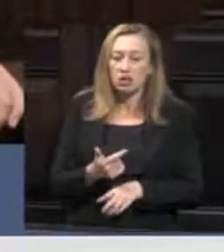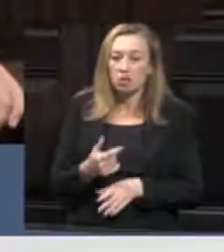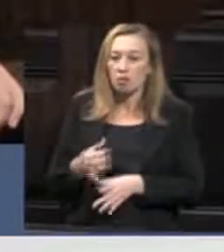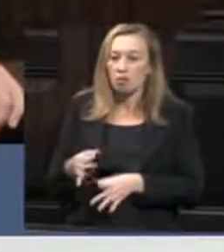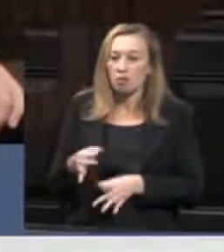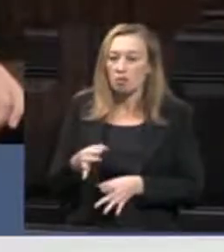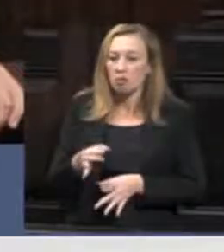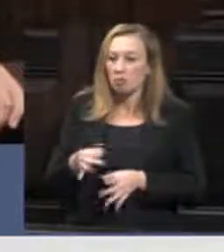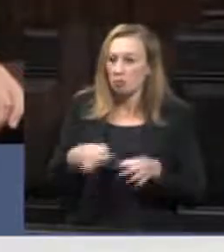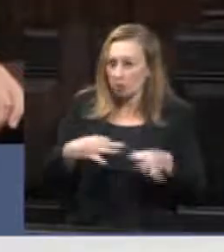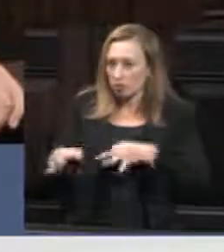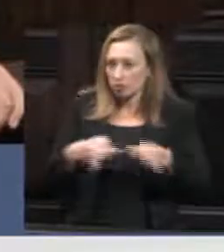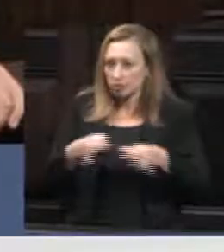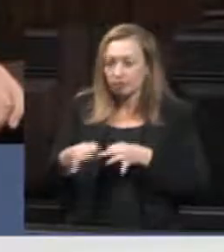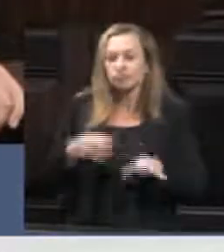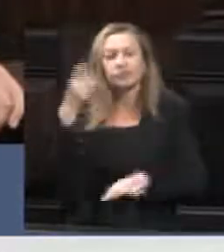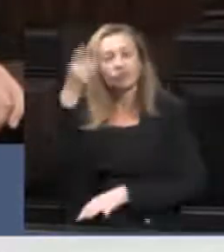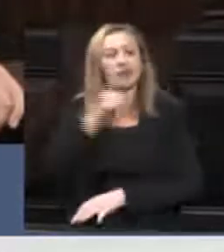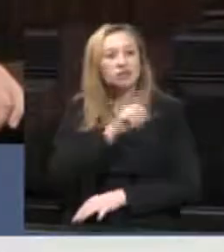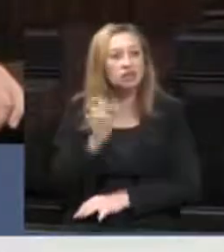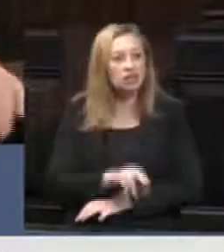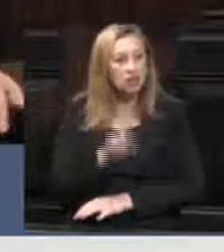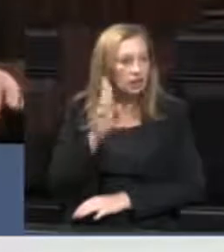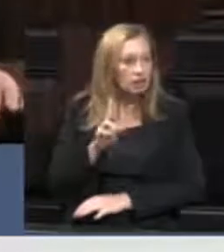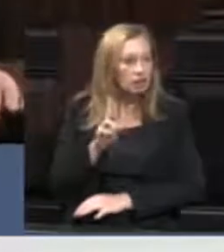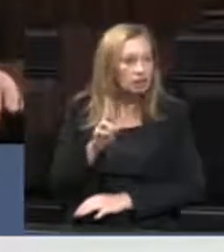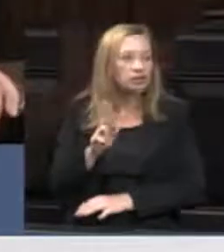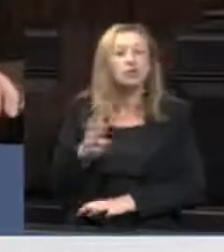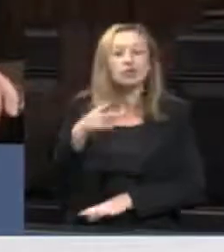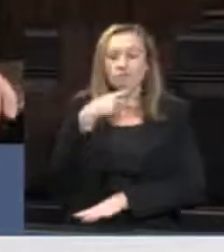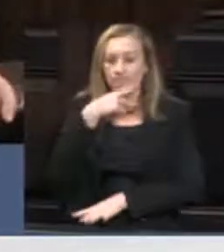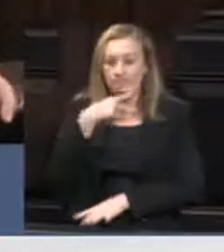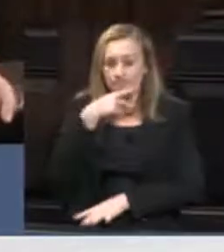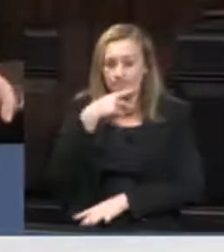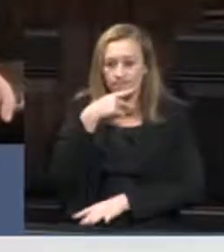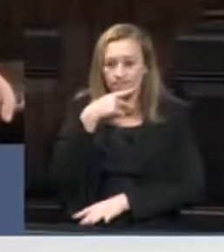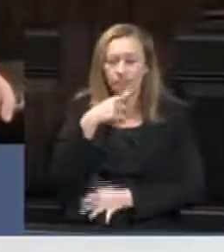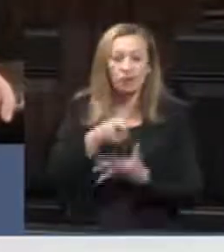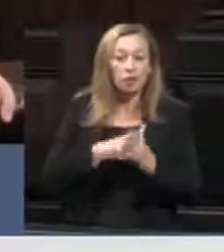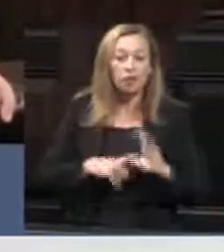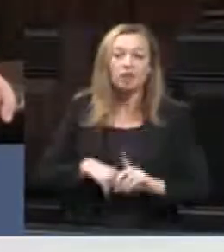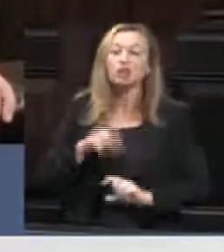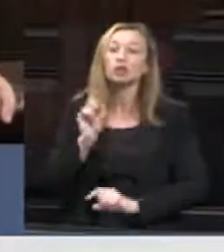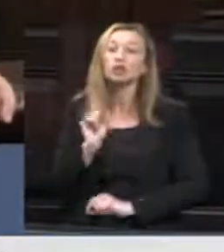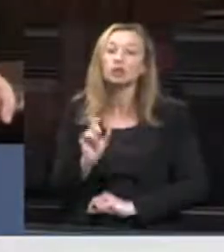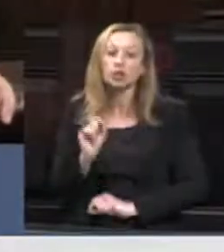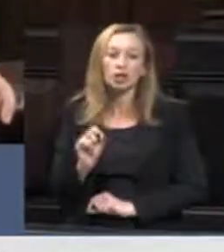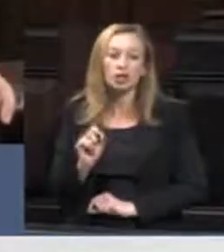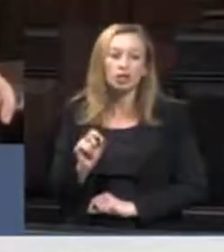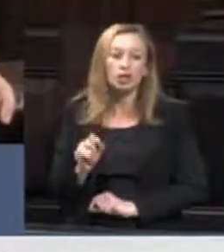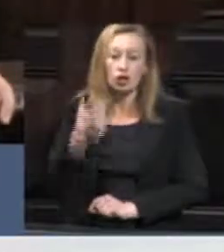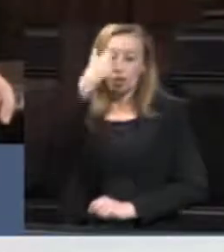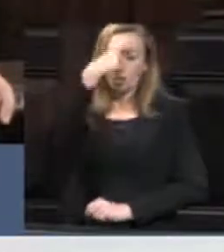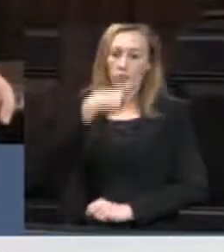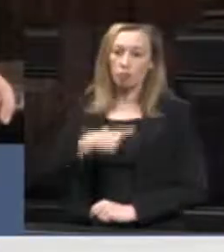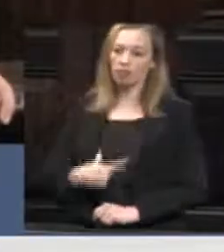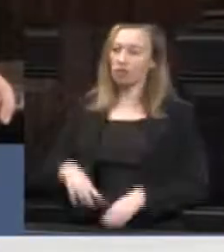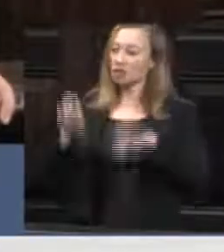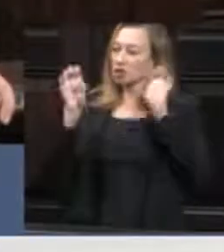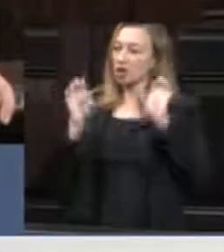Zaqueu Teixeira. Esse parlamento está decadente pelo seu comportamento